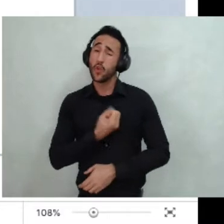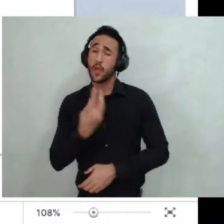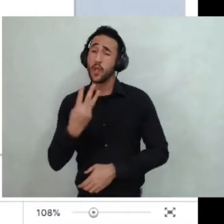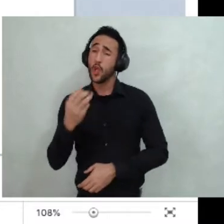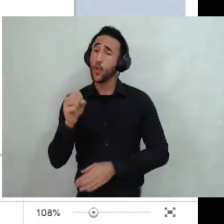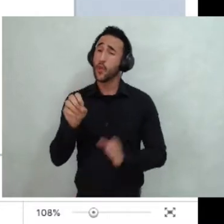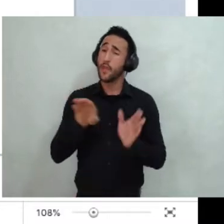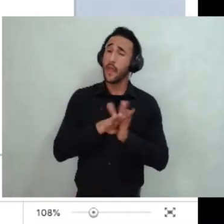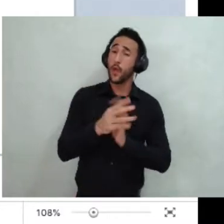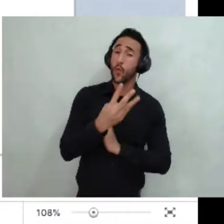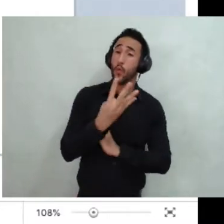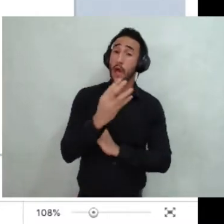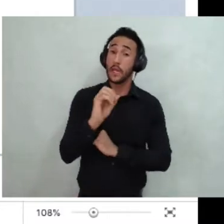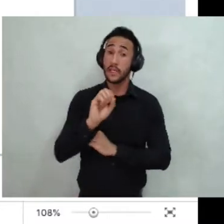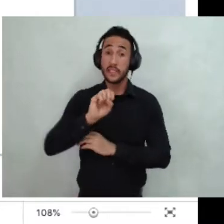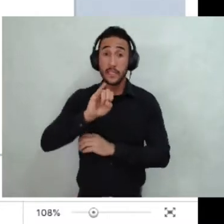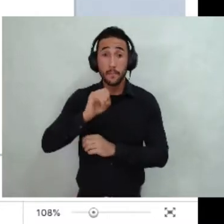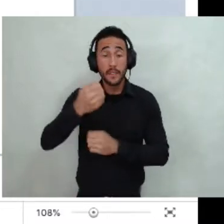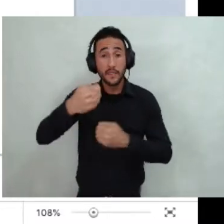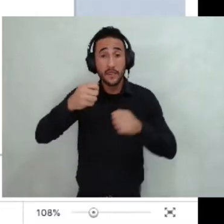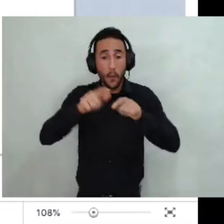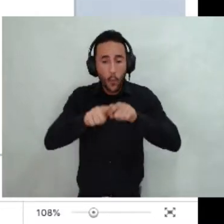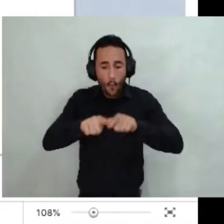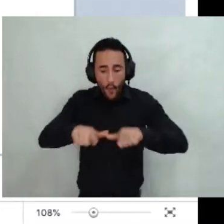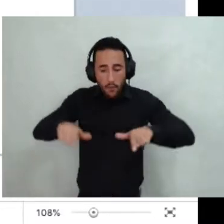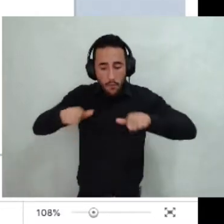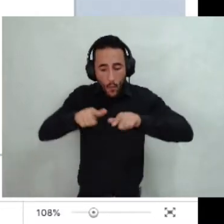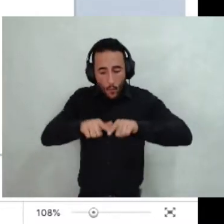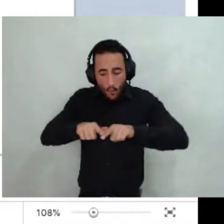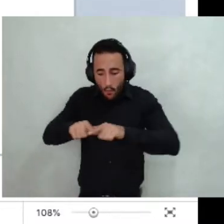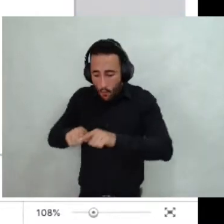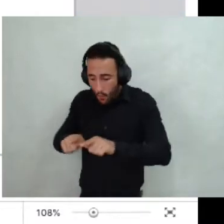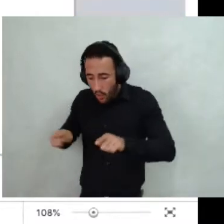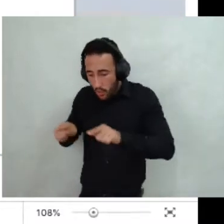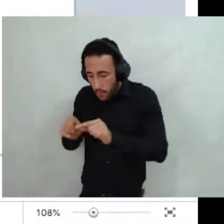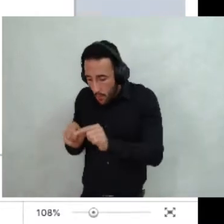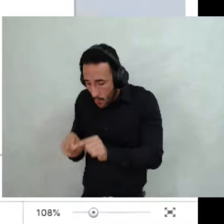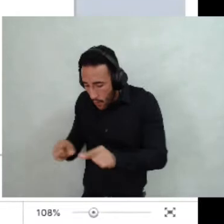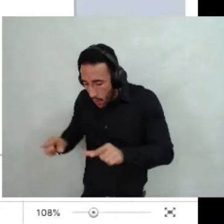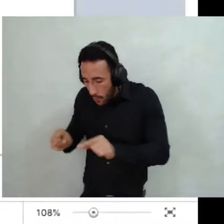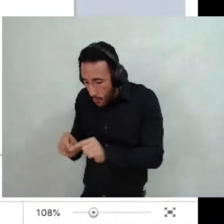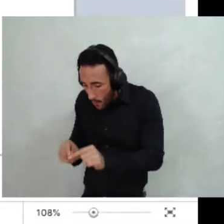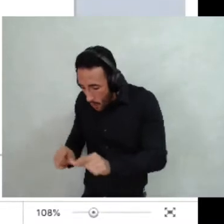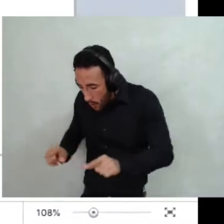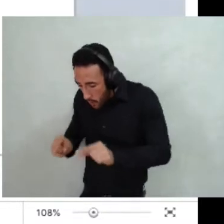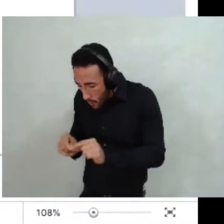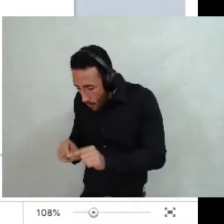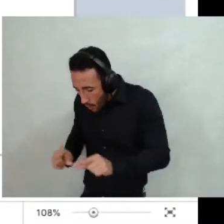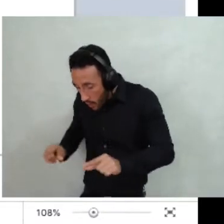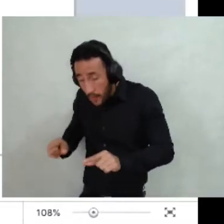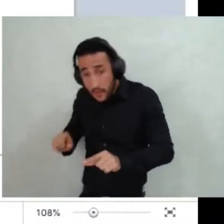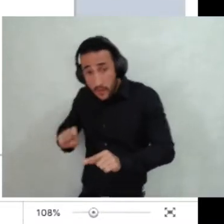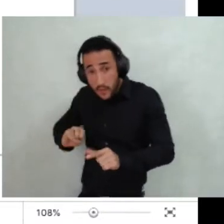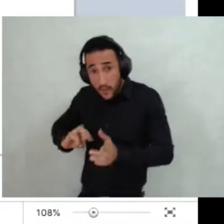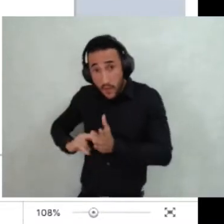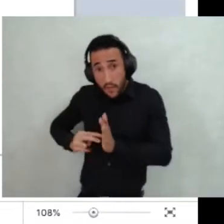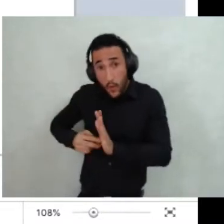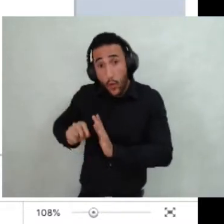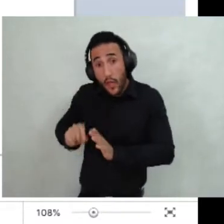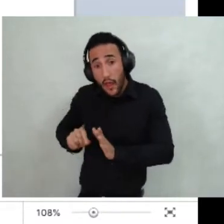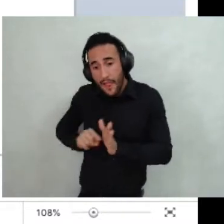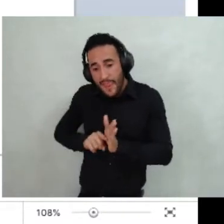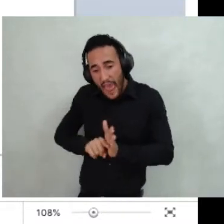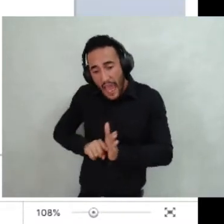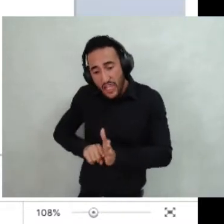amplificar mais vezes acima de 38 ou 40, significa que aquele teste é negativo.